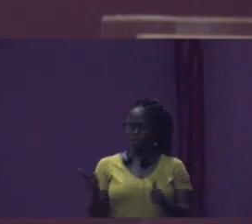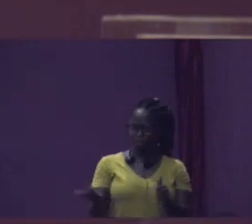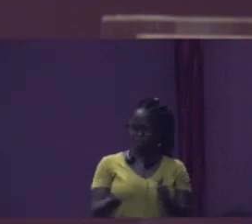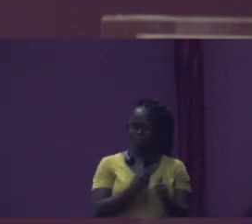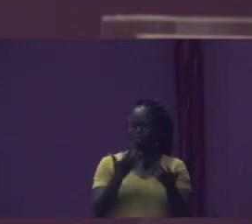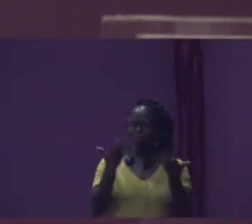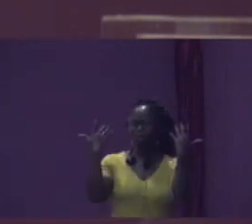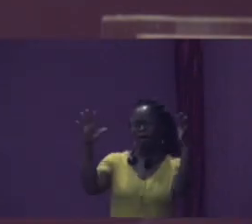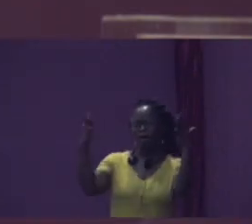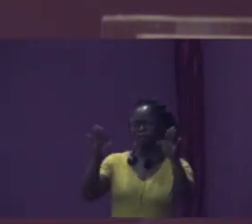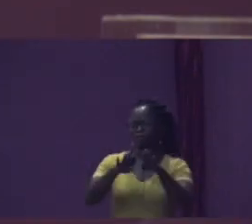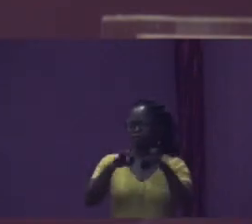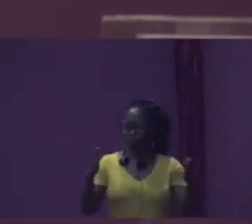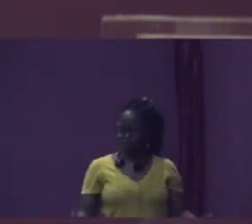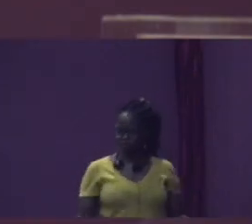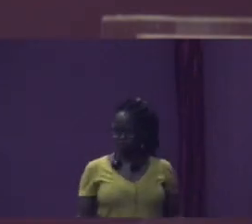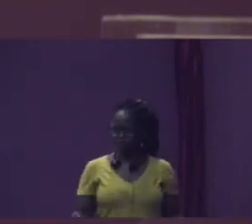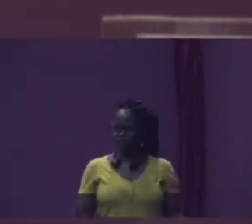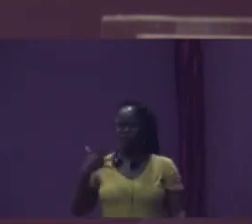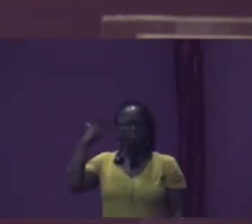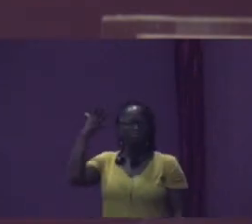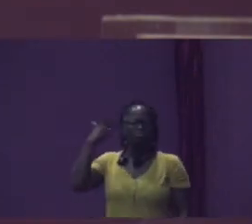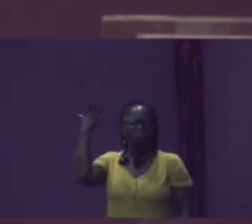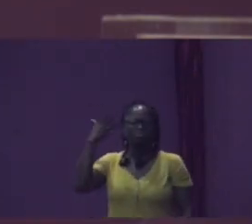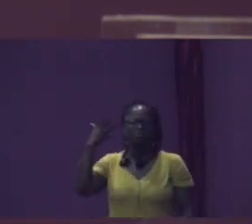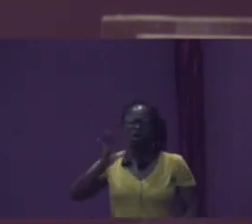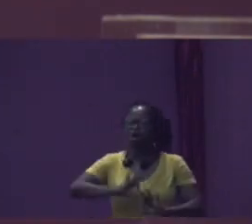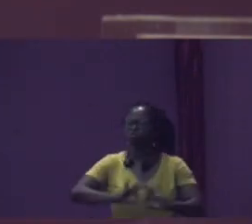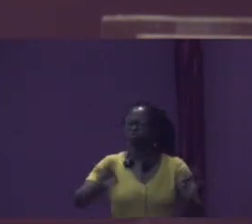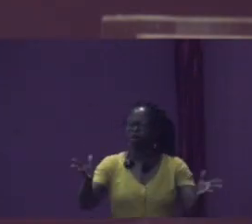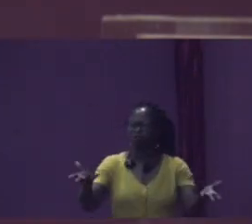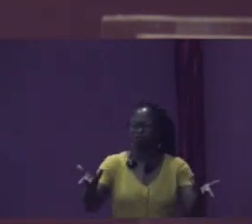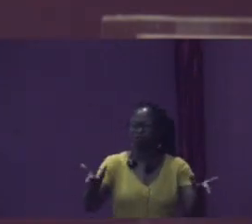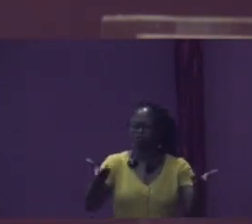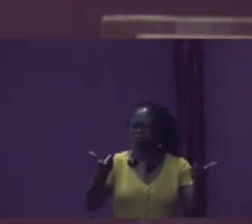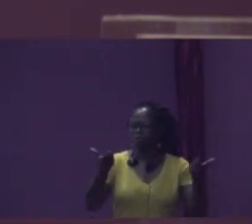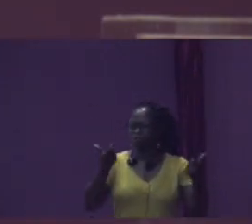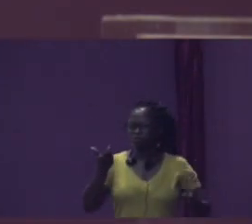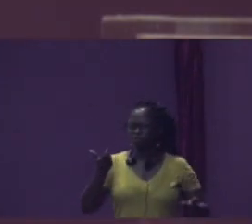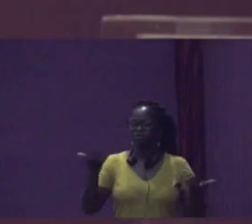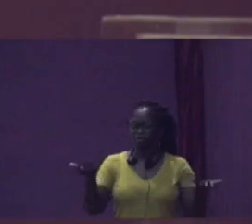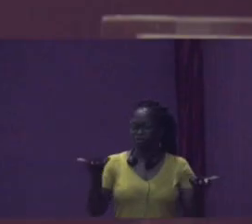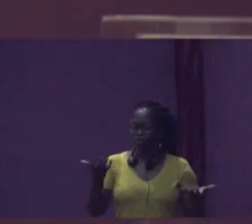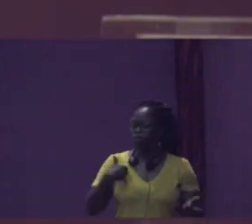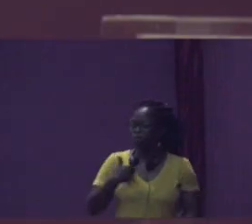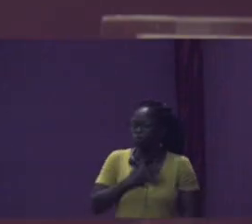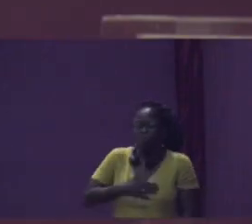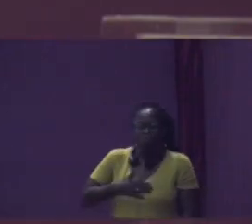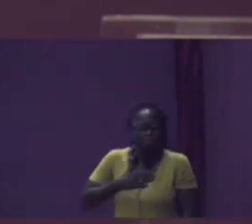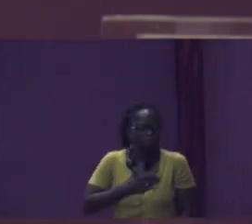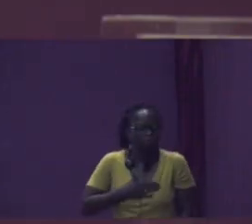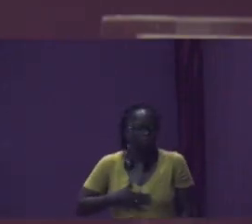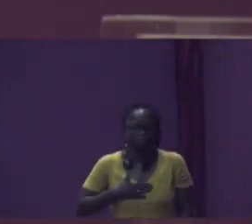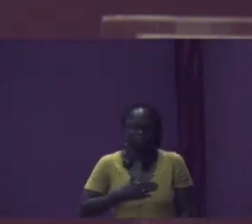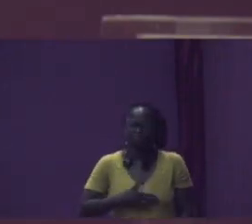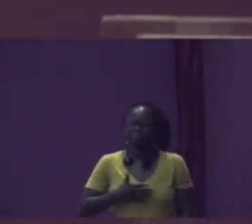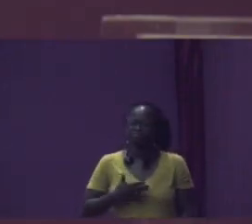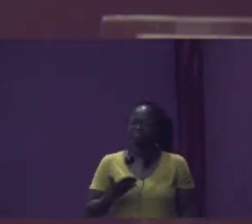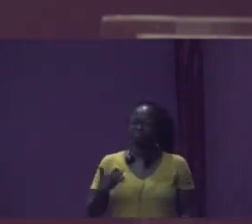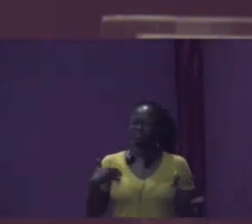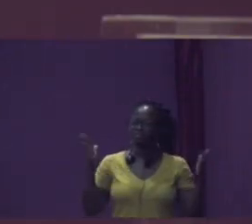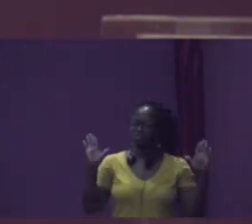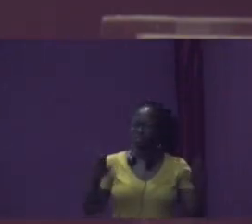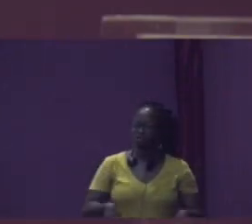Primeiro, parabenizar a mesa e o seminário inteiro, foi maravilhoso, né? Aprendemos todos muita coisa. E gostei muito de trazer